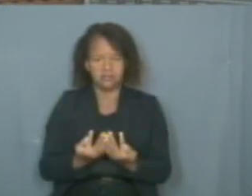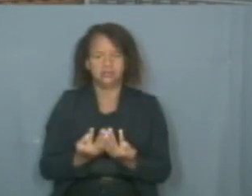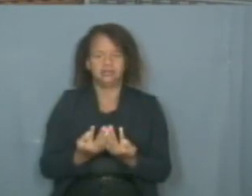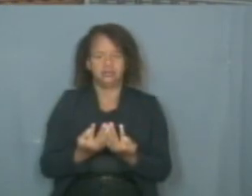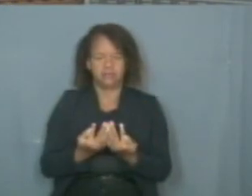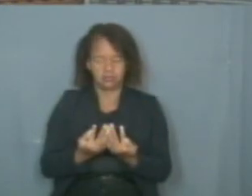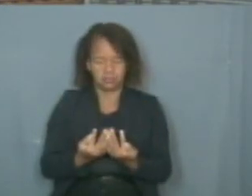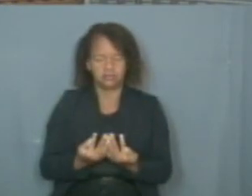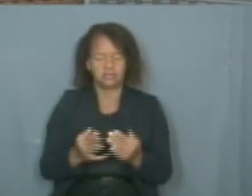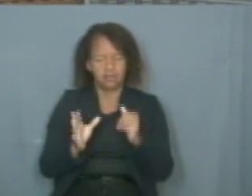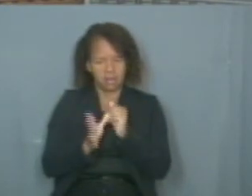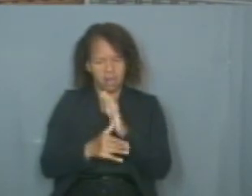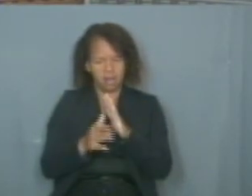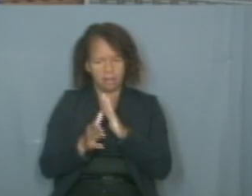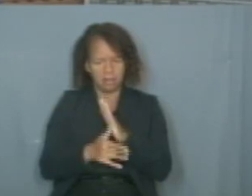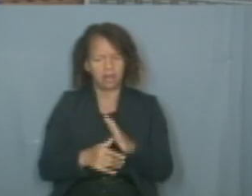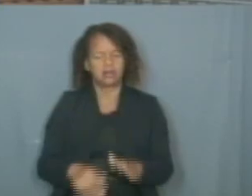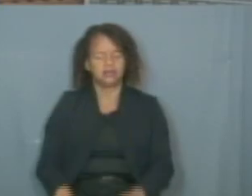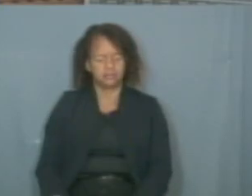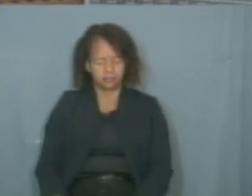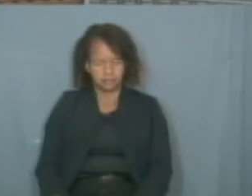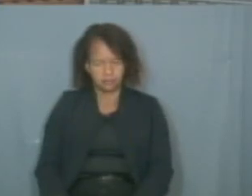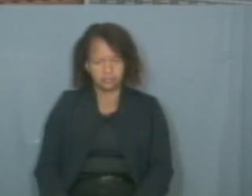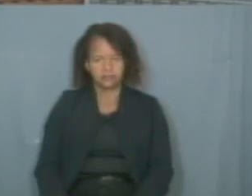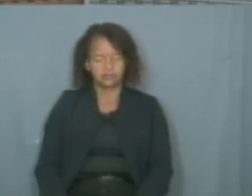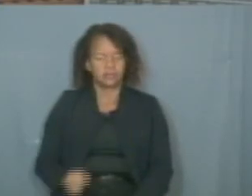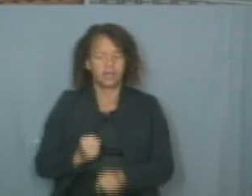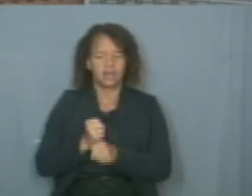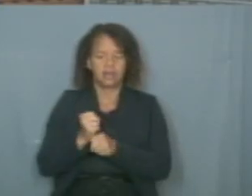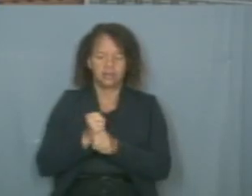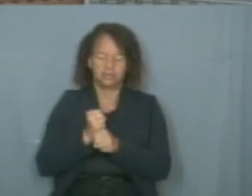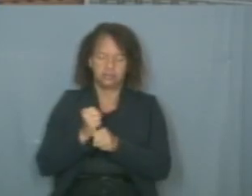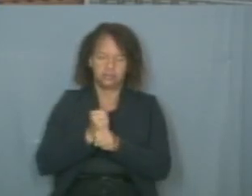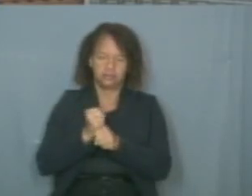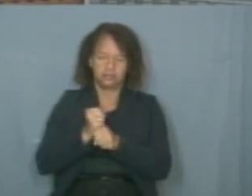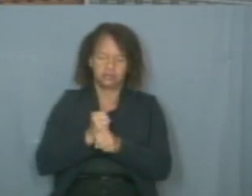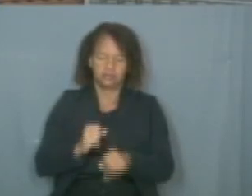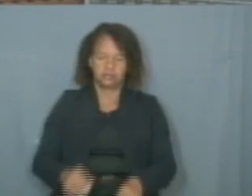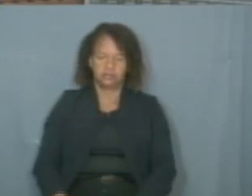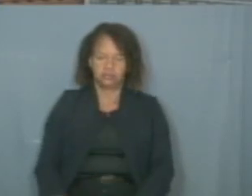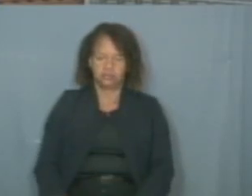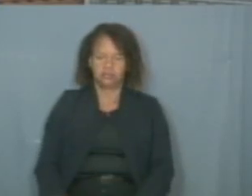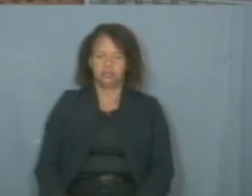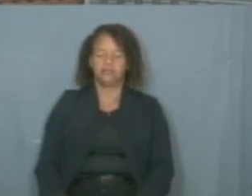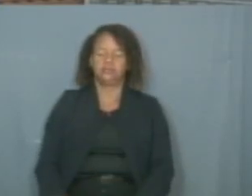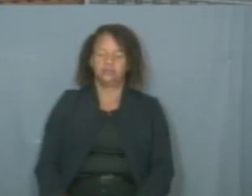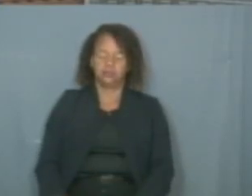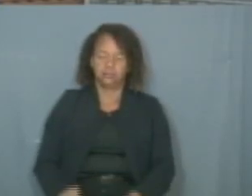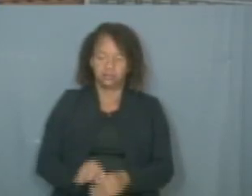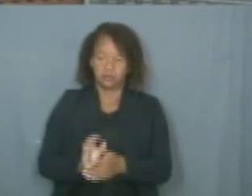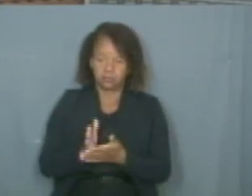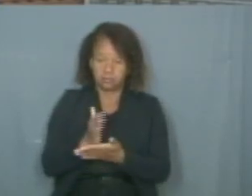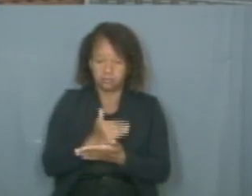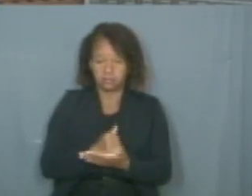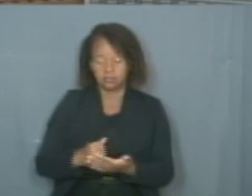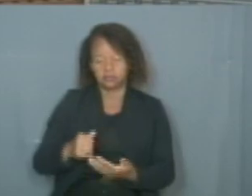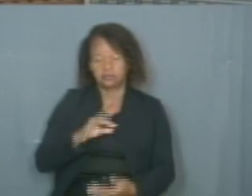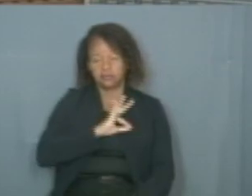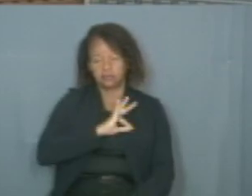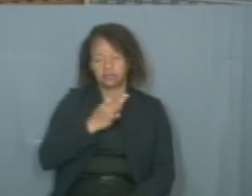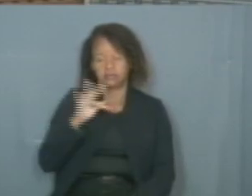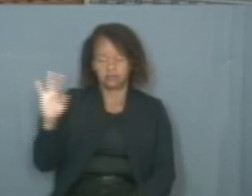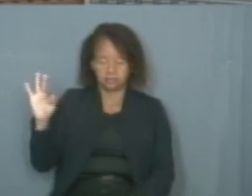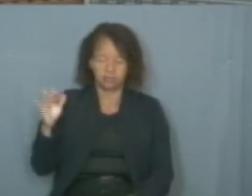sendo lesados ou foram lesados por muitos anos. Segundo a apuração da PF,